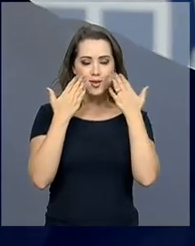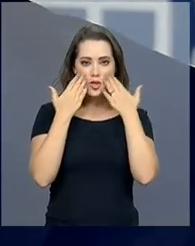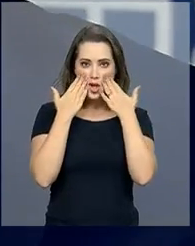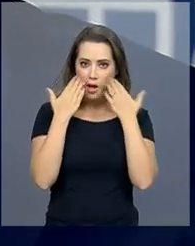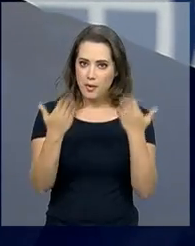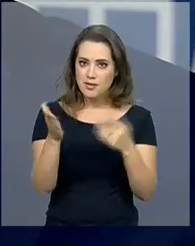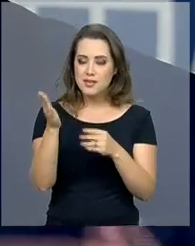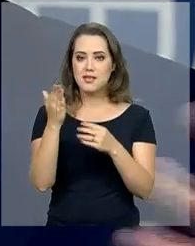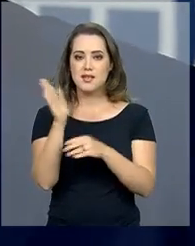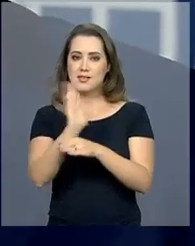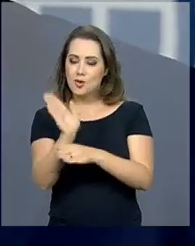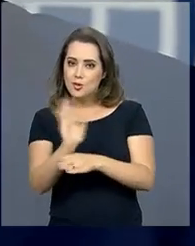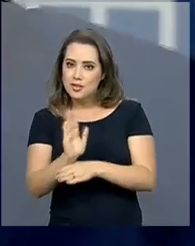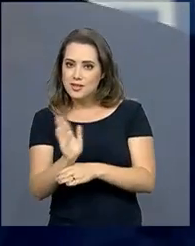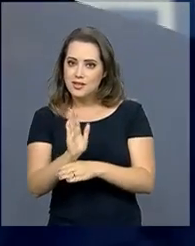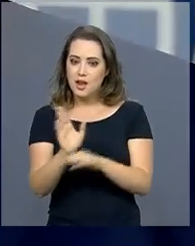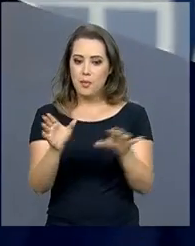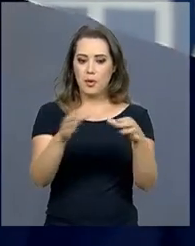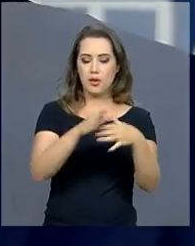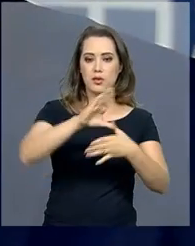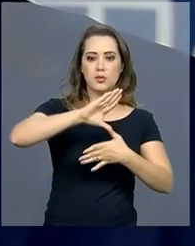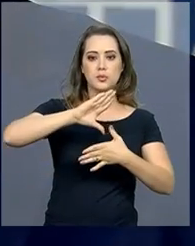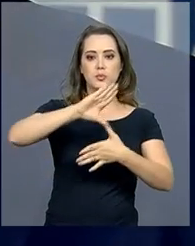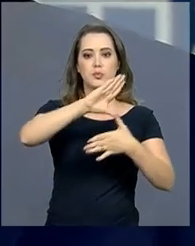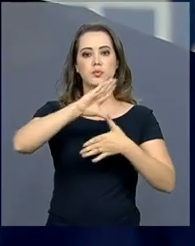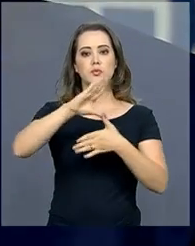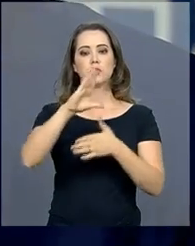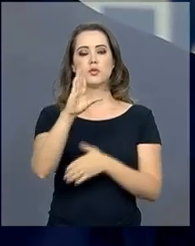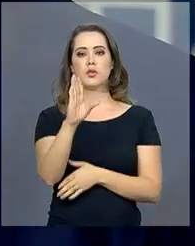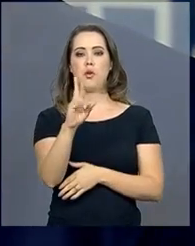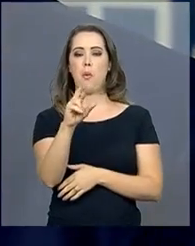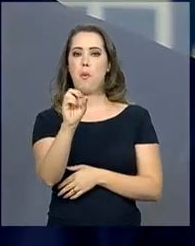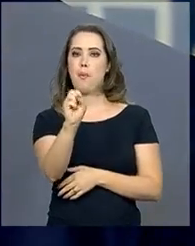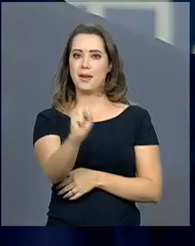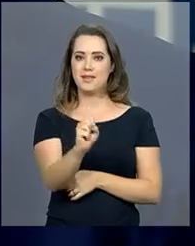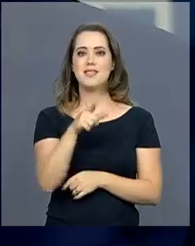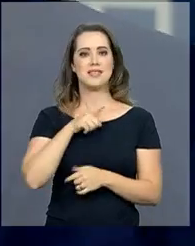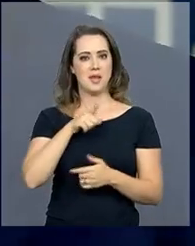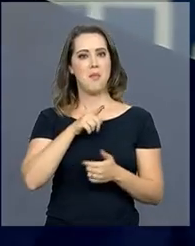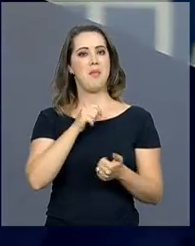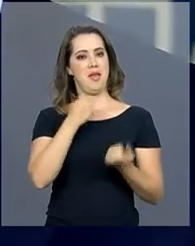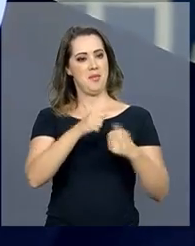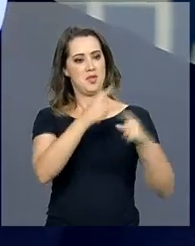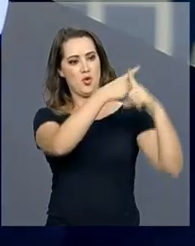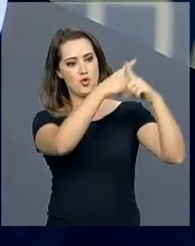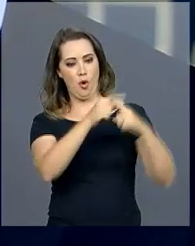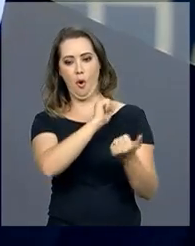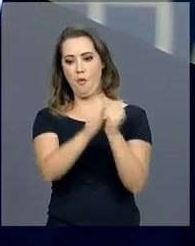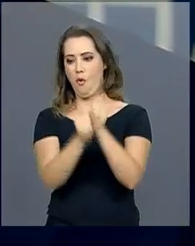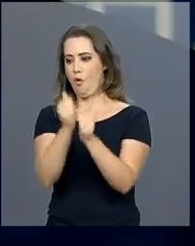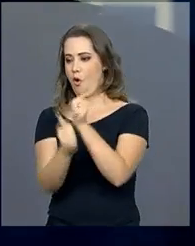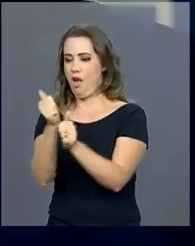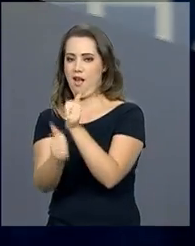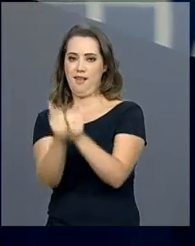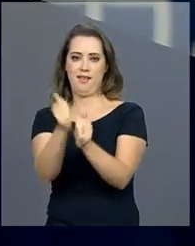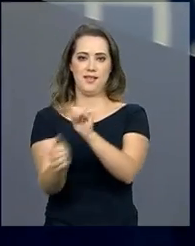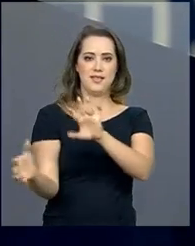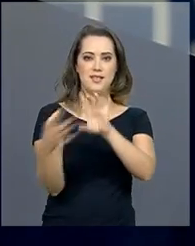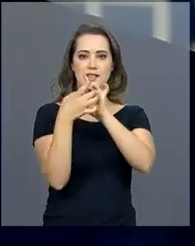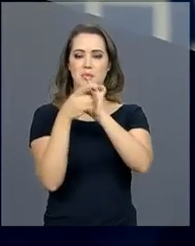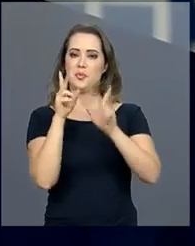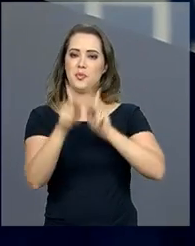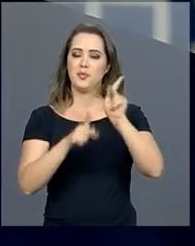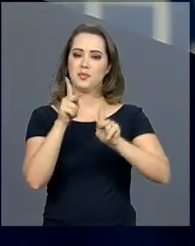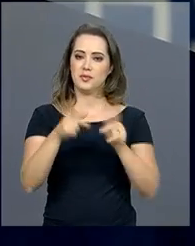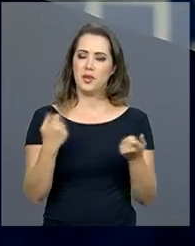brics não é eu até cheguei a sugerir nós poderemos fazer também um campeonato de futebol entre os países do brics para aproximar os povos por isso